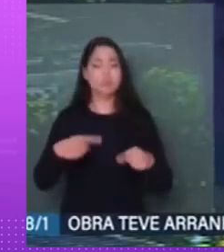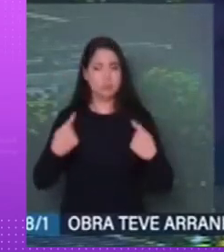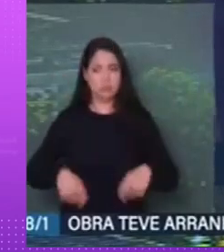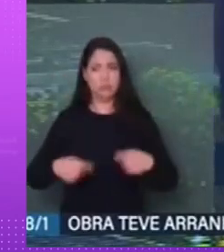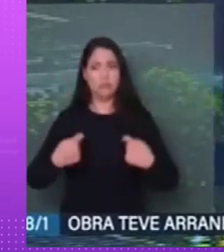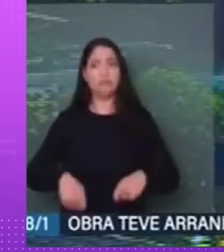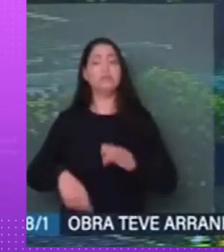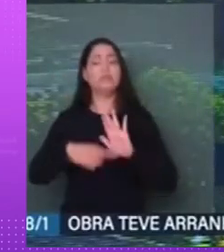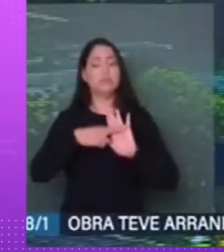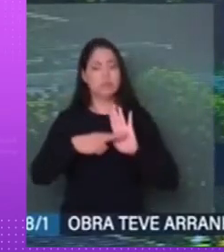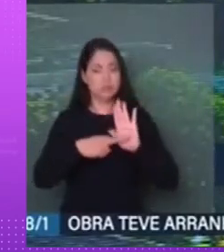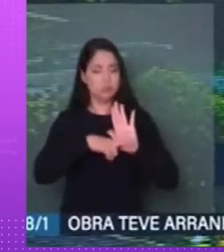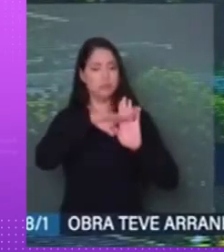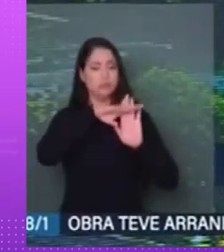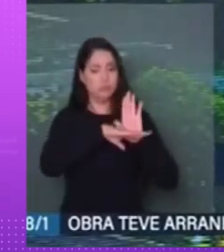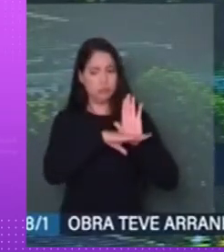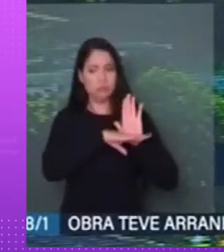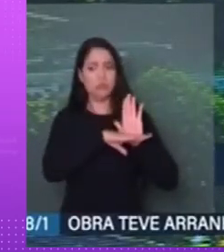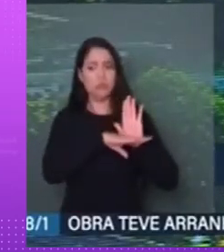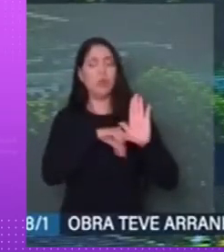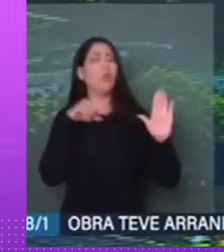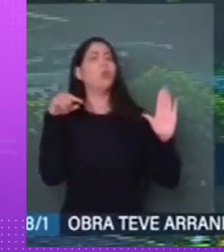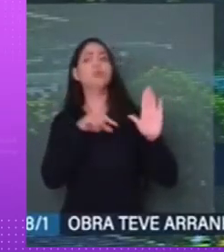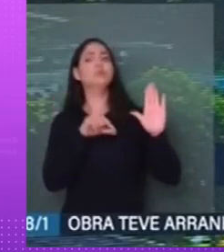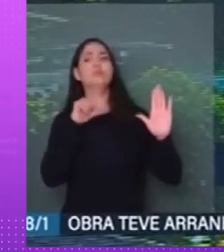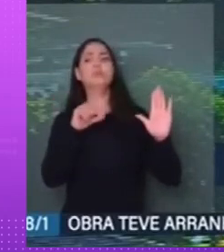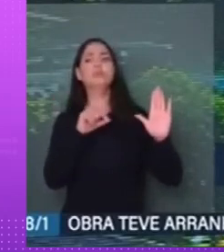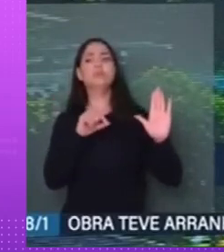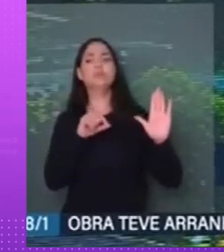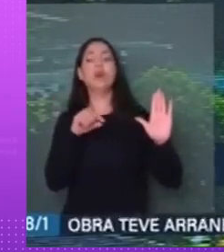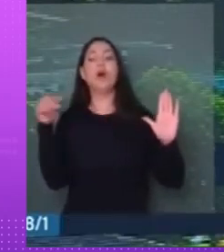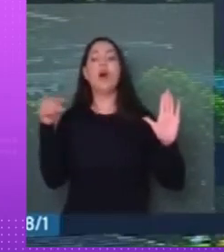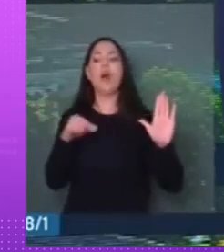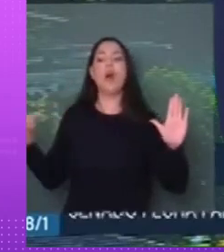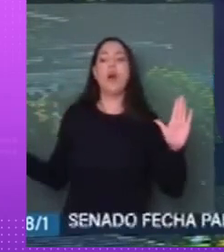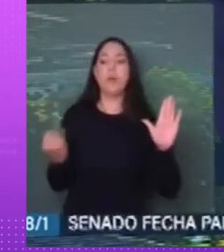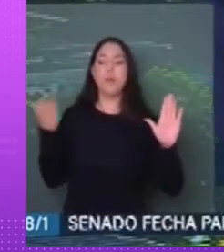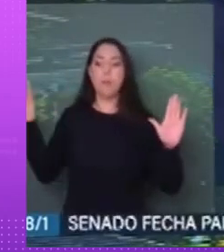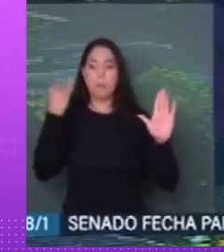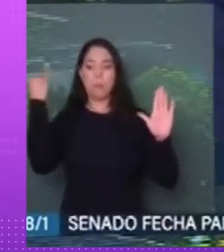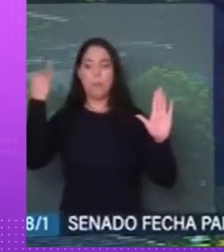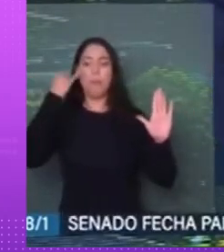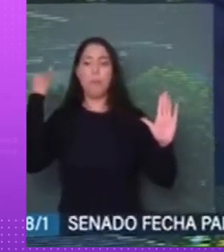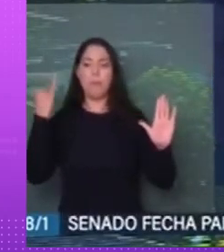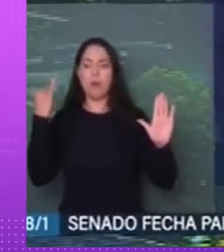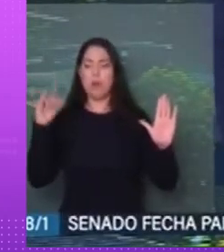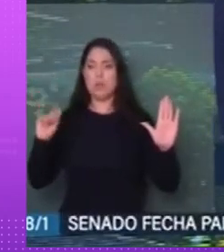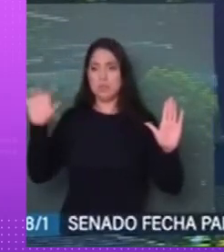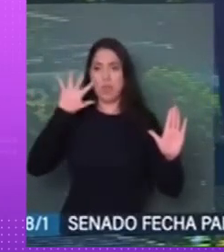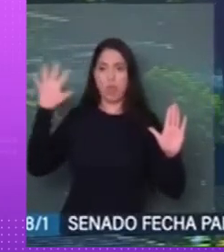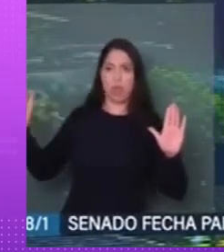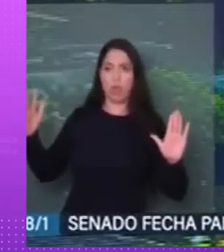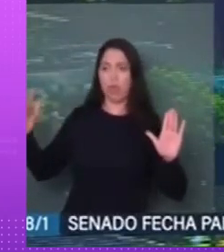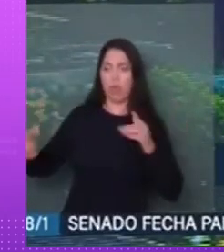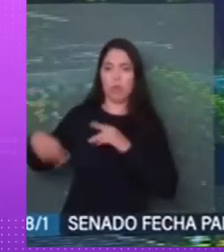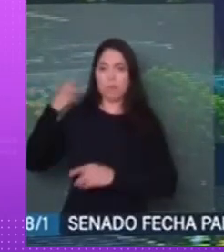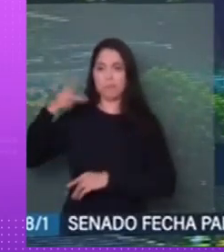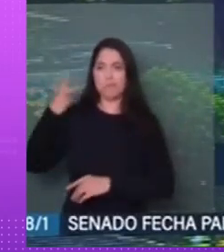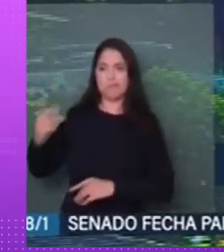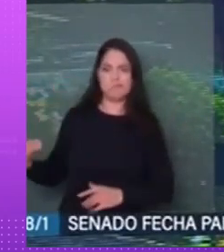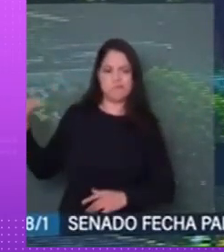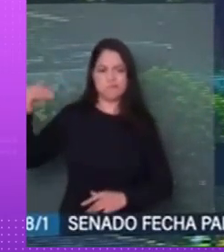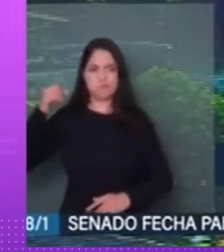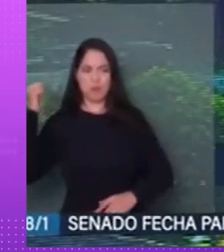prisão foi confirmado lá na Bahia. Aqui no Paraná, a Polícia Federal tentou cumprir um mandado de busca e apreensão em Londrina.